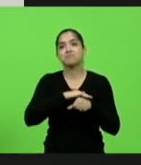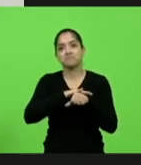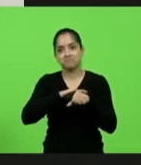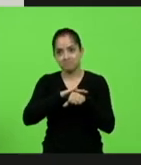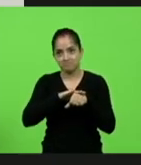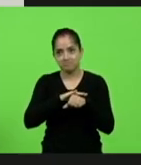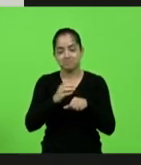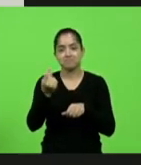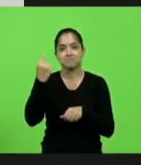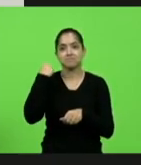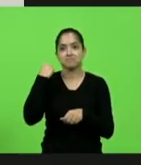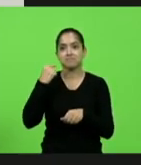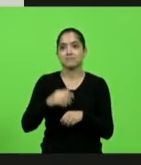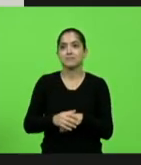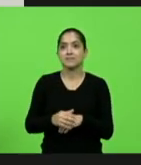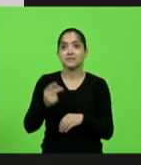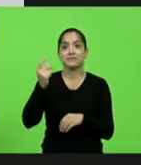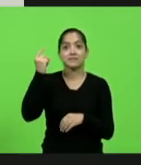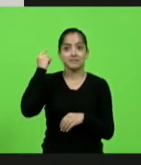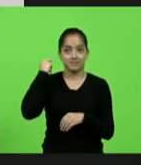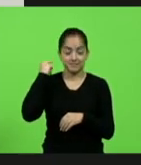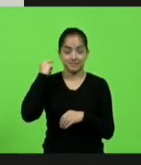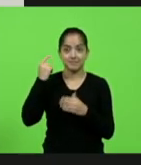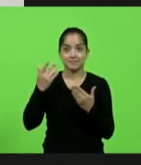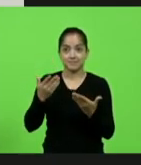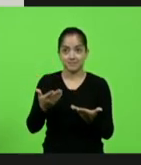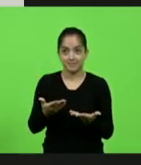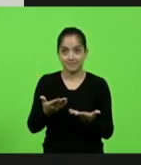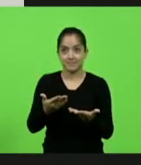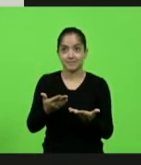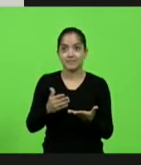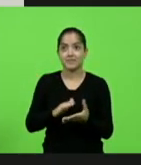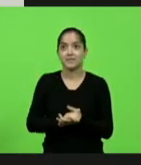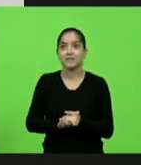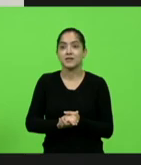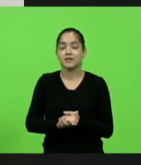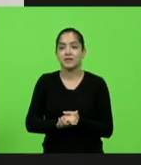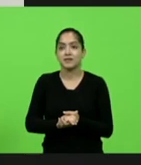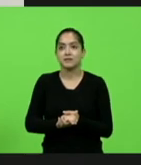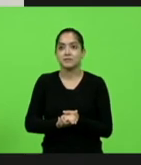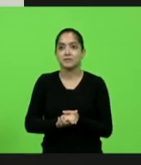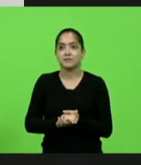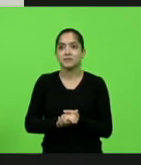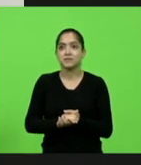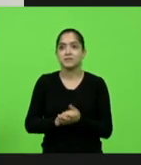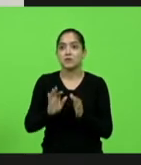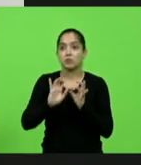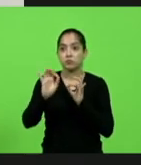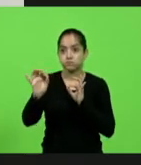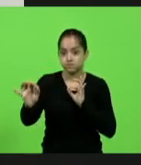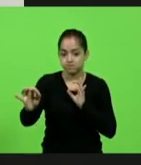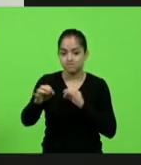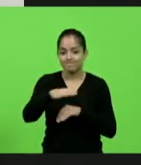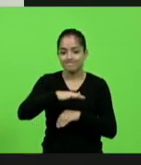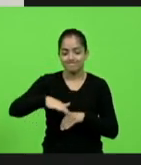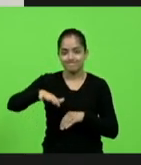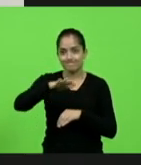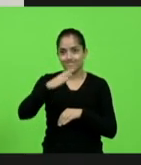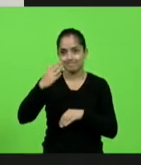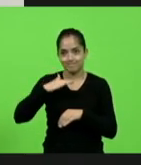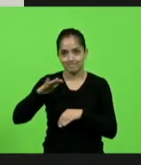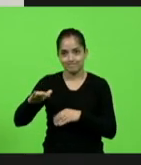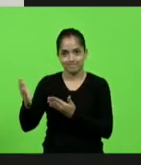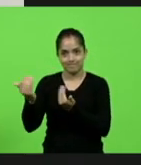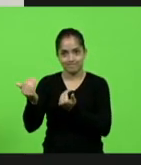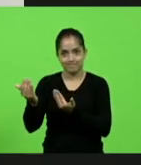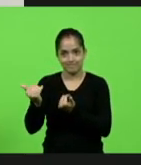época. Época única da minha carreira, inclusive, em que eu estive longe da atuação na área da infância e juventude. Depois que